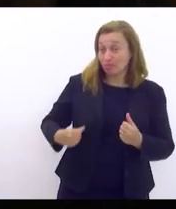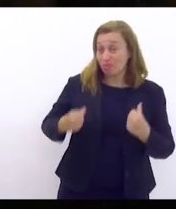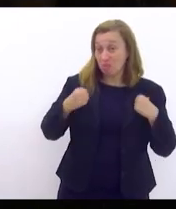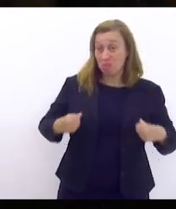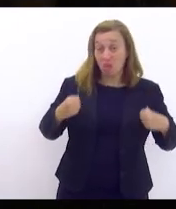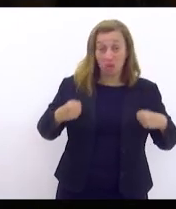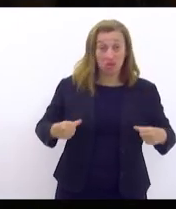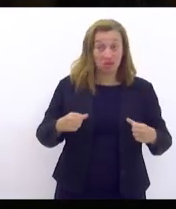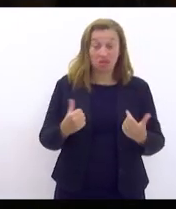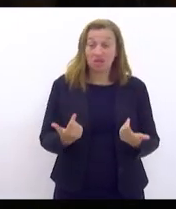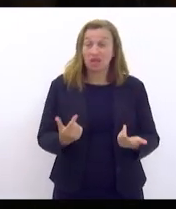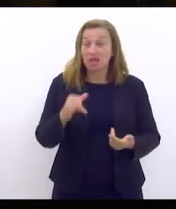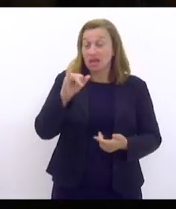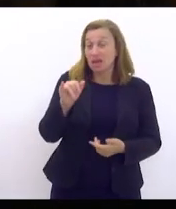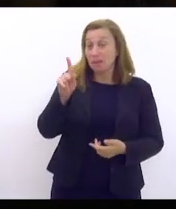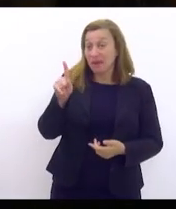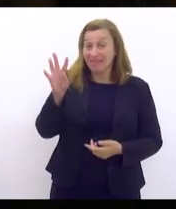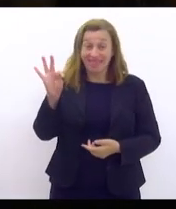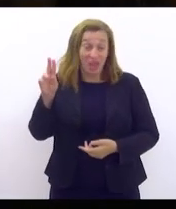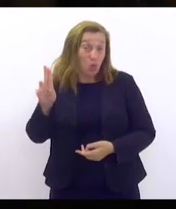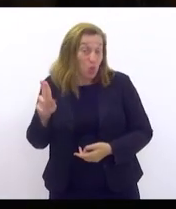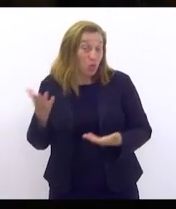IPTU uniforme